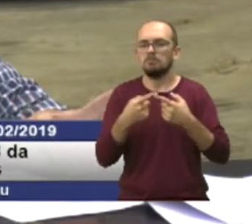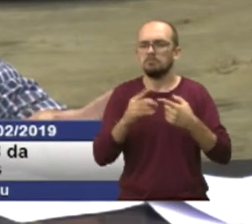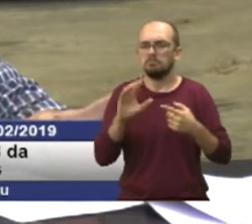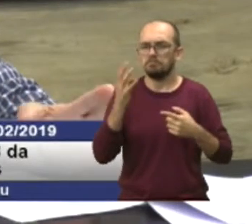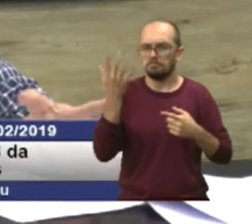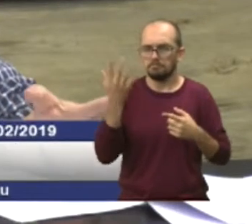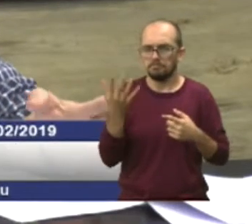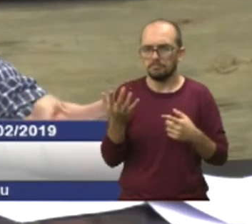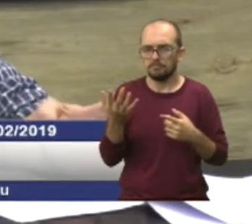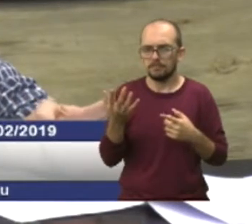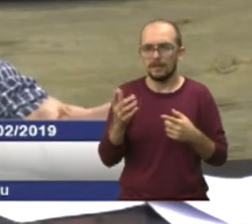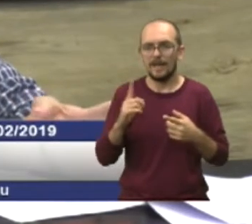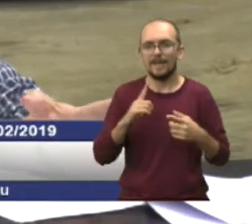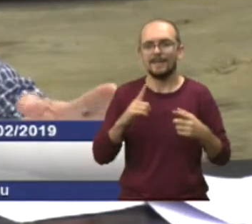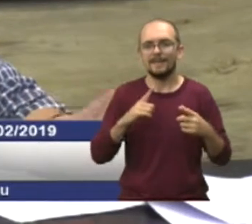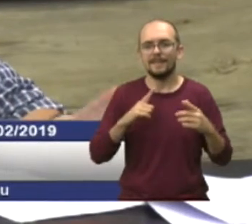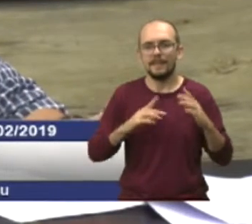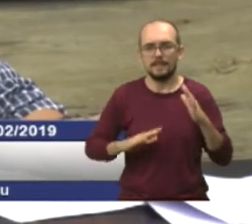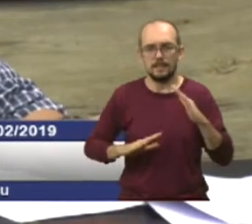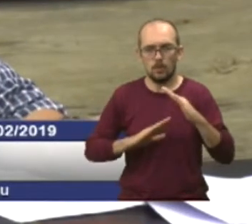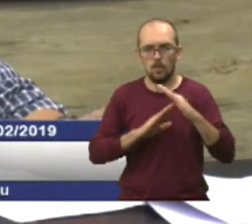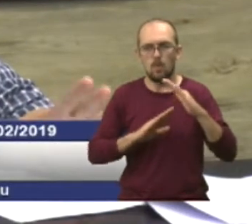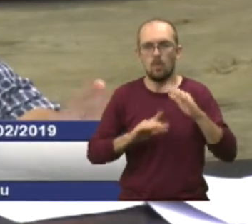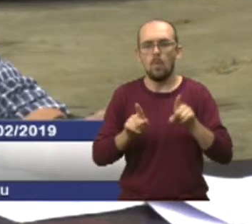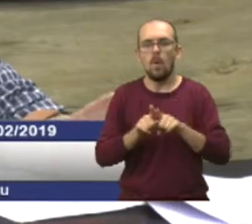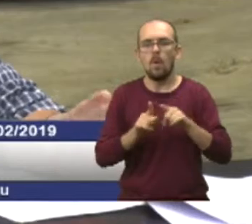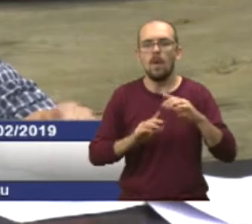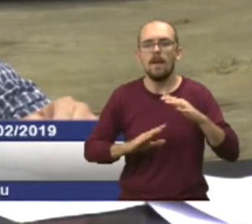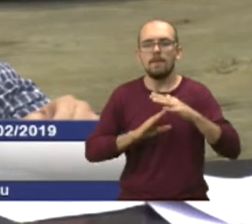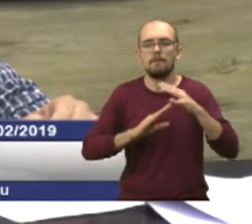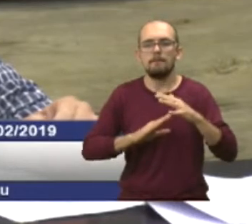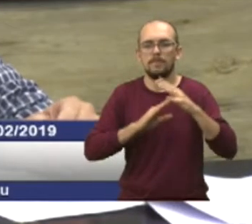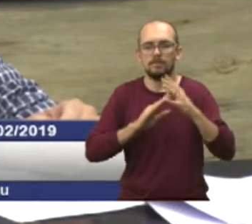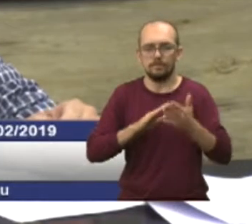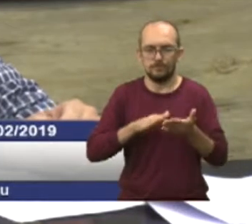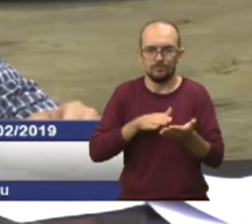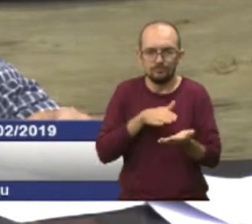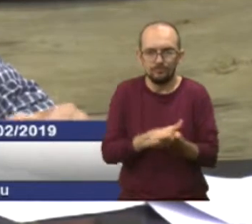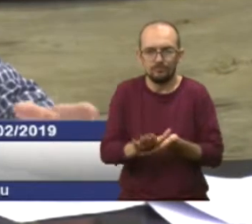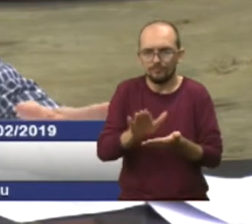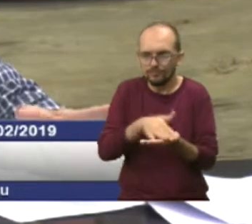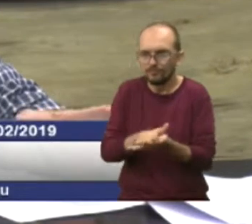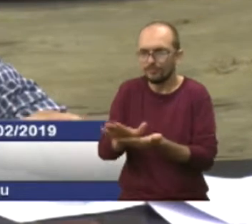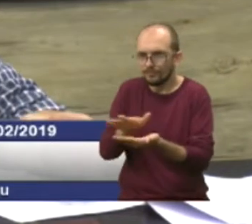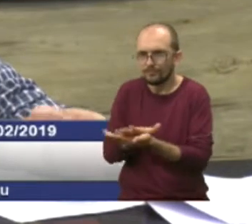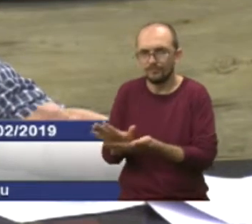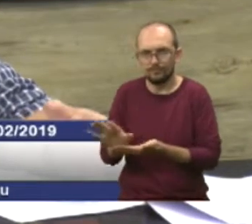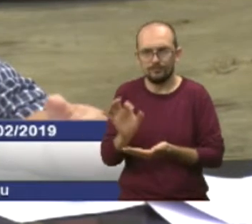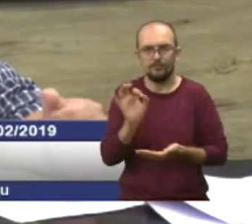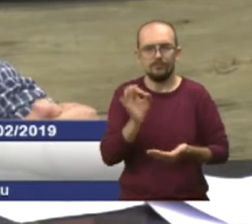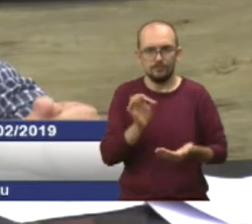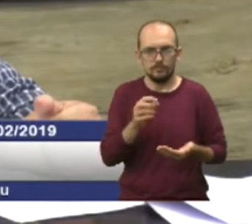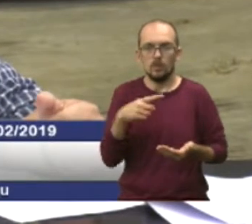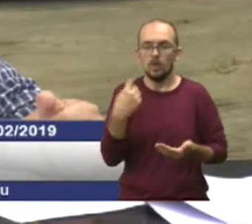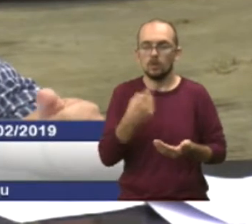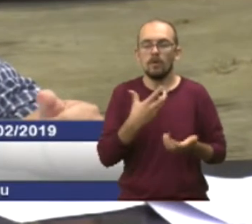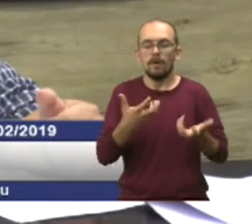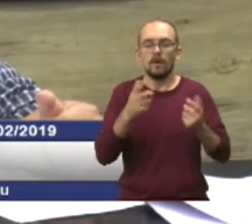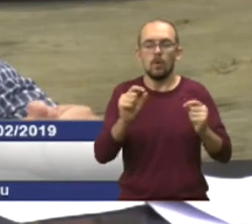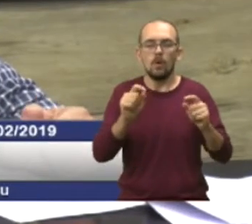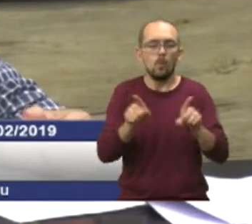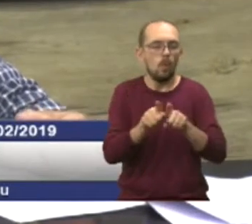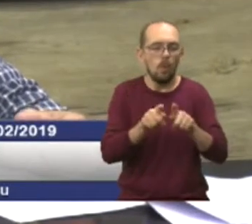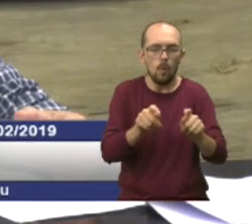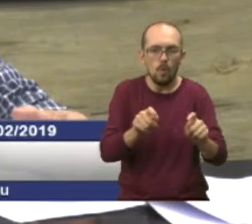temos um limite prudencial para ser feito de todas as despesas. E o que a gente tem buscado é essa